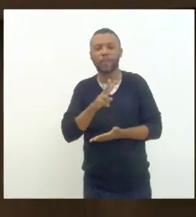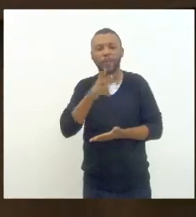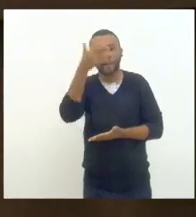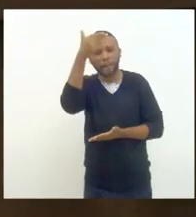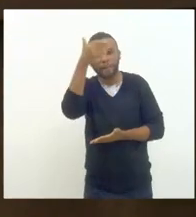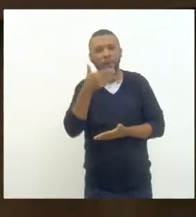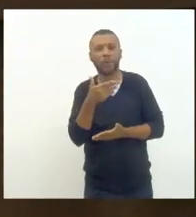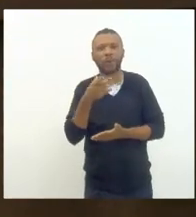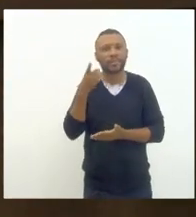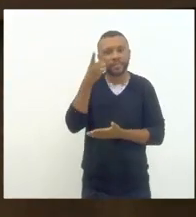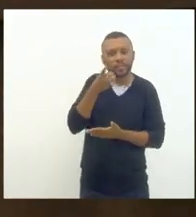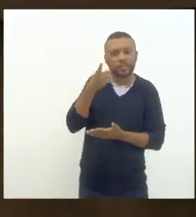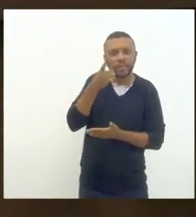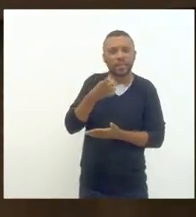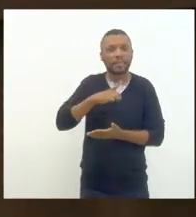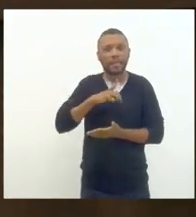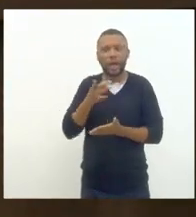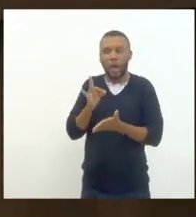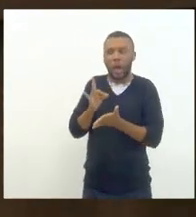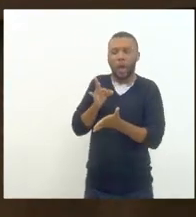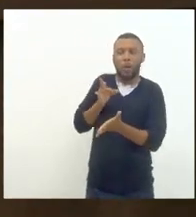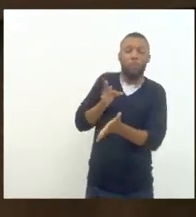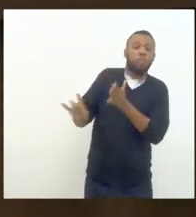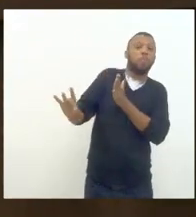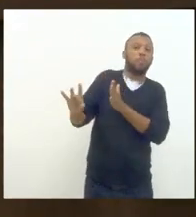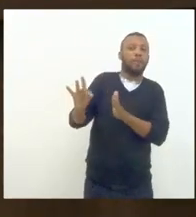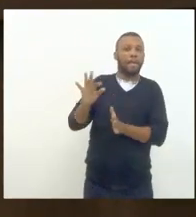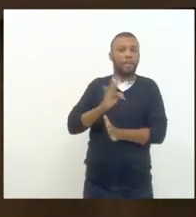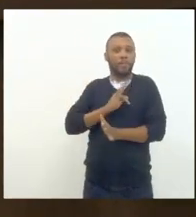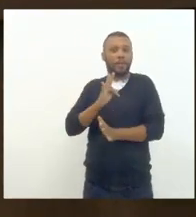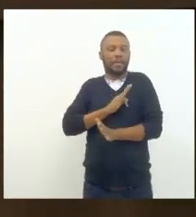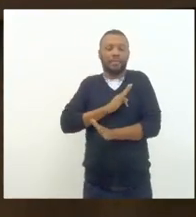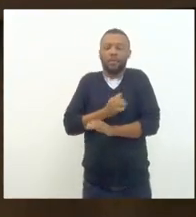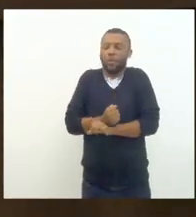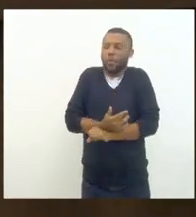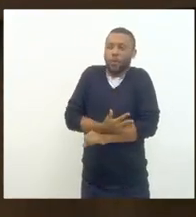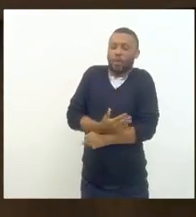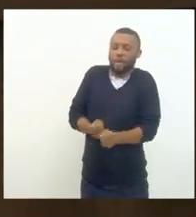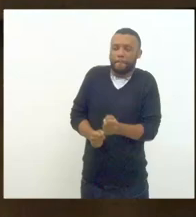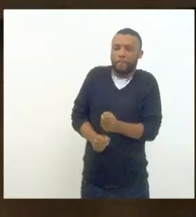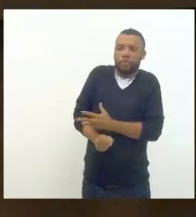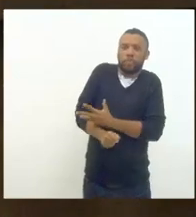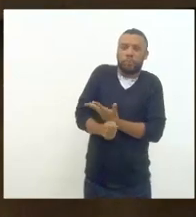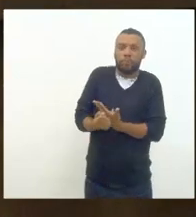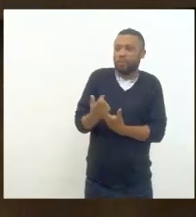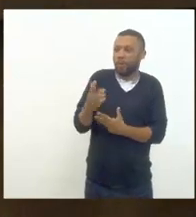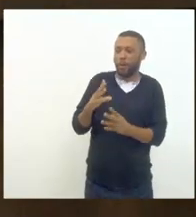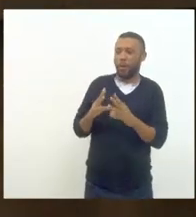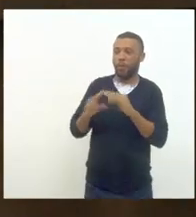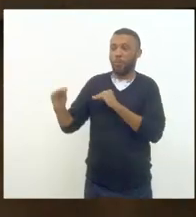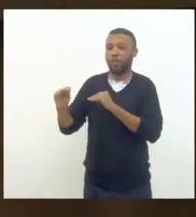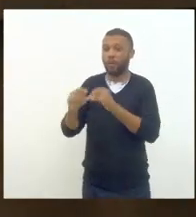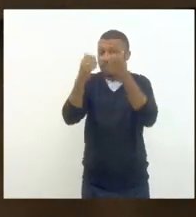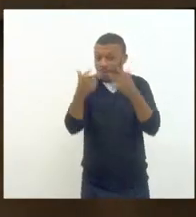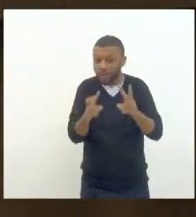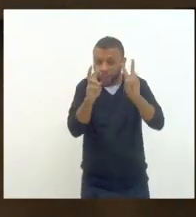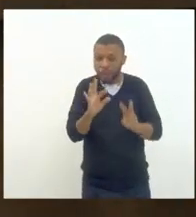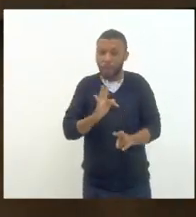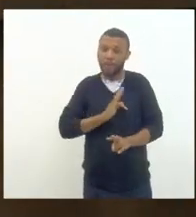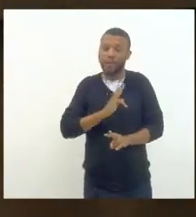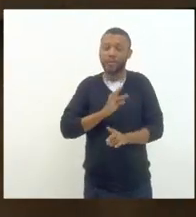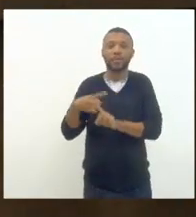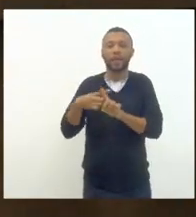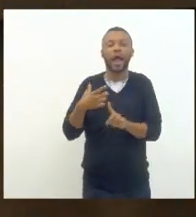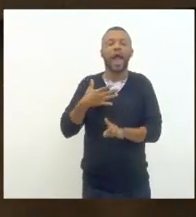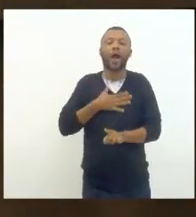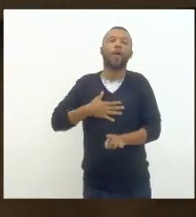demonstração dos deputados que têm ojeriza a polícia, se arrepiam. Vão até embora quando fala de polícia, porque gostam